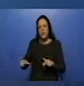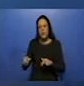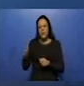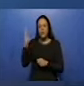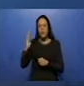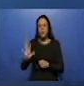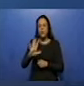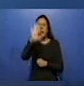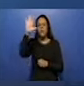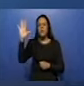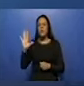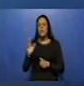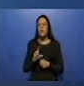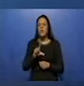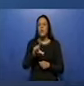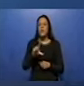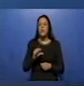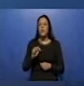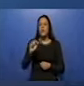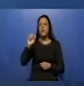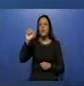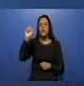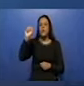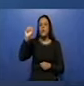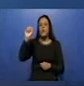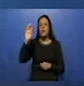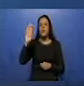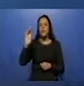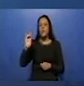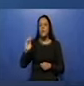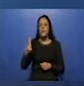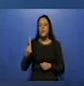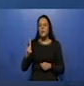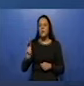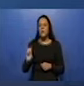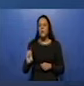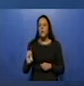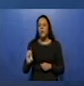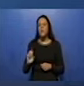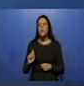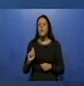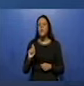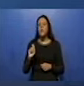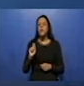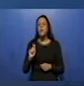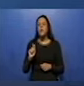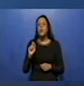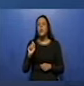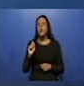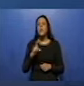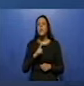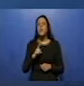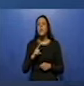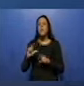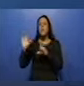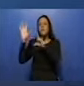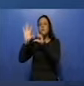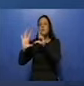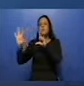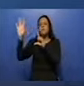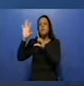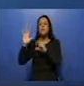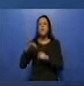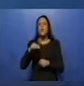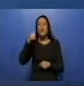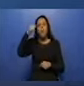para a charge a seguir. O que nós vemos aqui na charge? Nós temos aqui um animal,